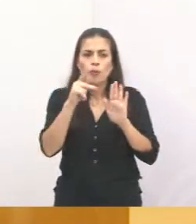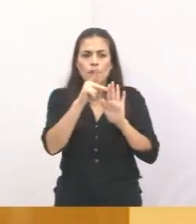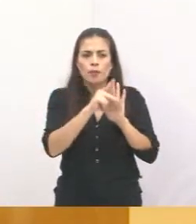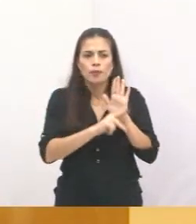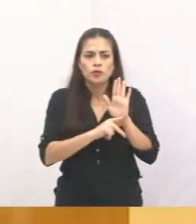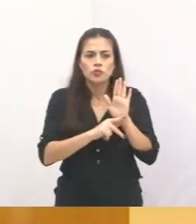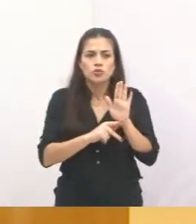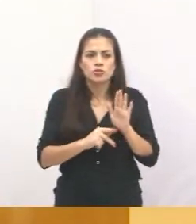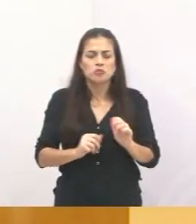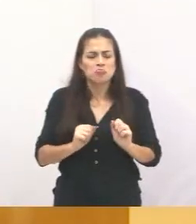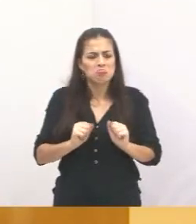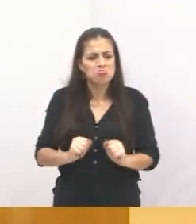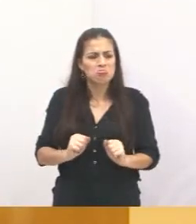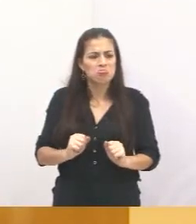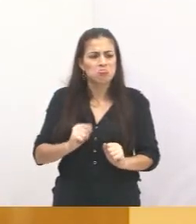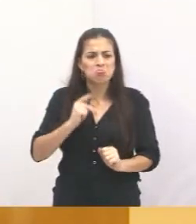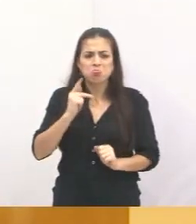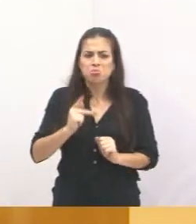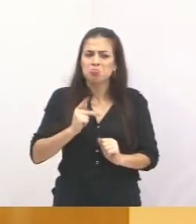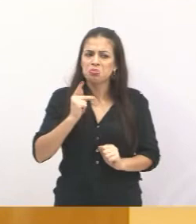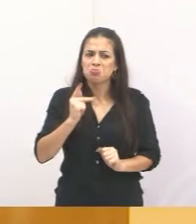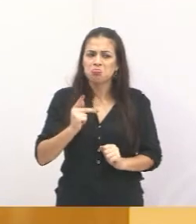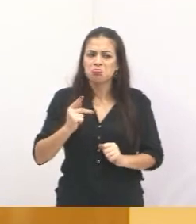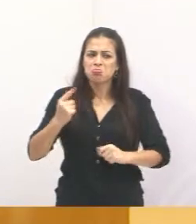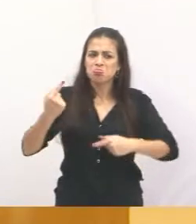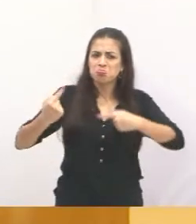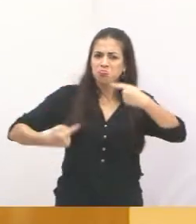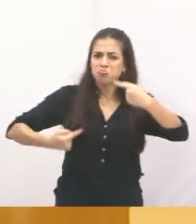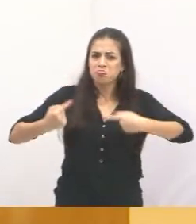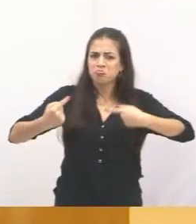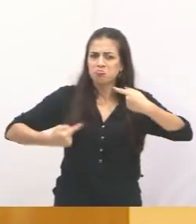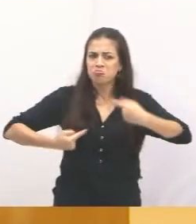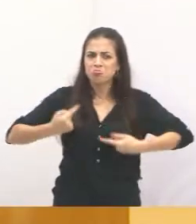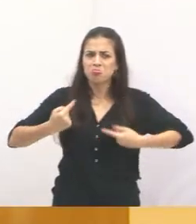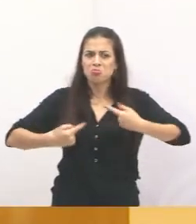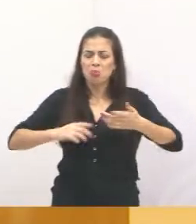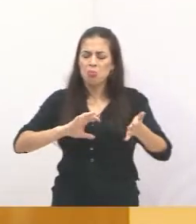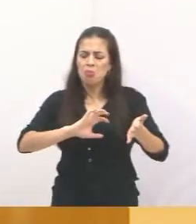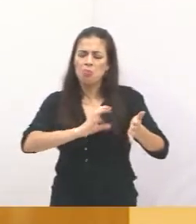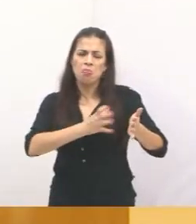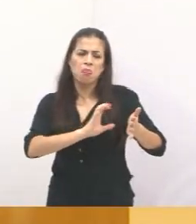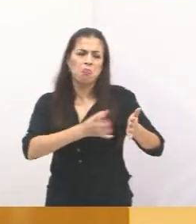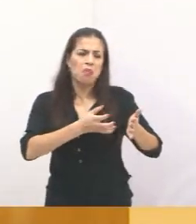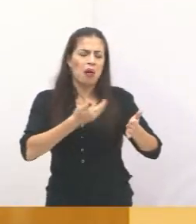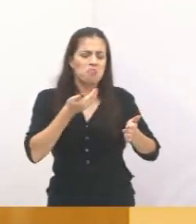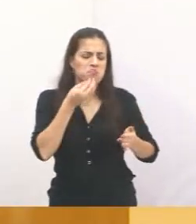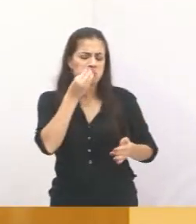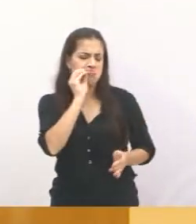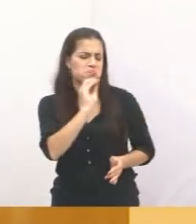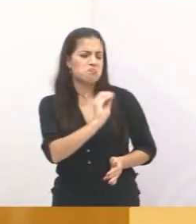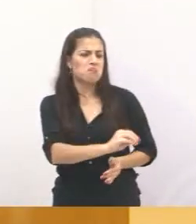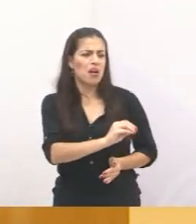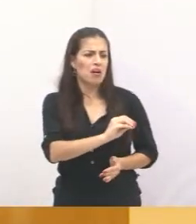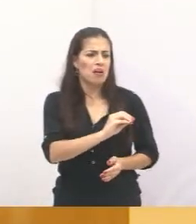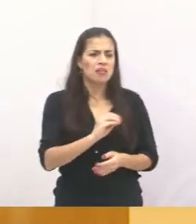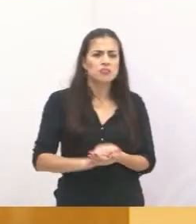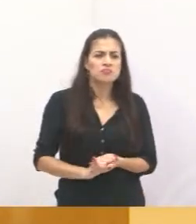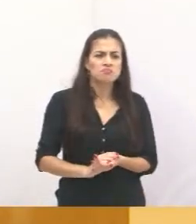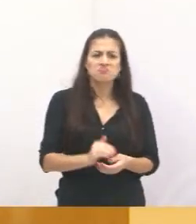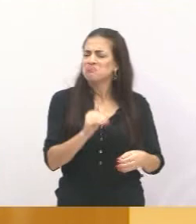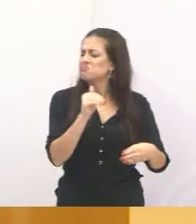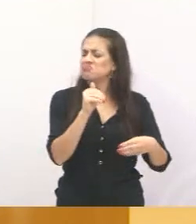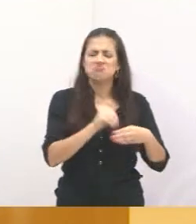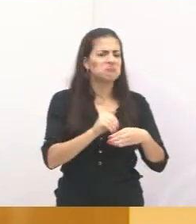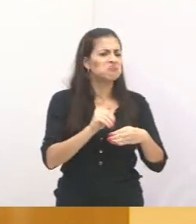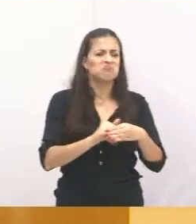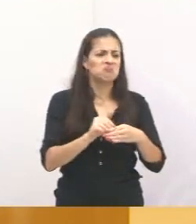aqui fazer disputas políticas, partidárias, né? Não vou votar esse projeto, porque ele foi